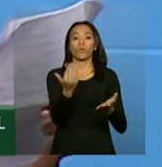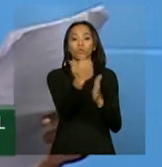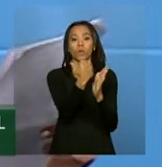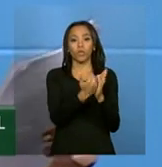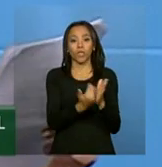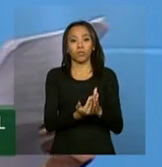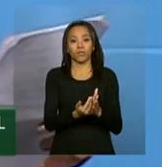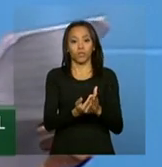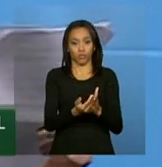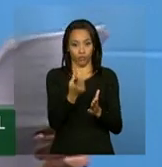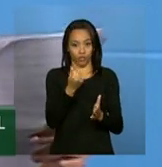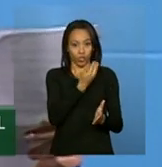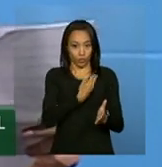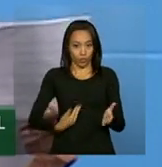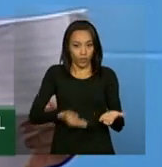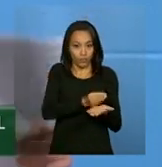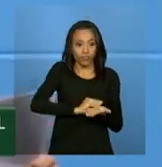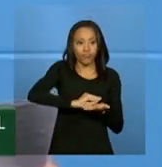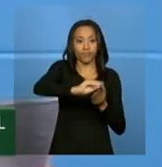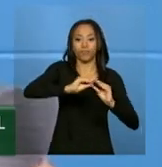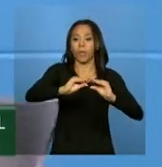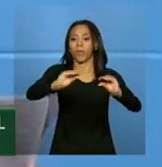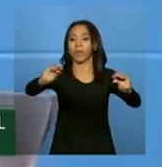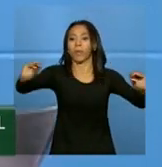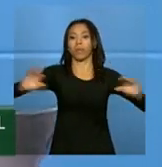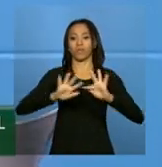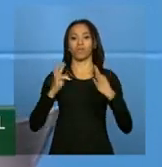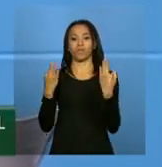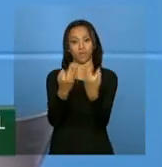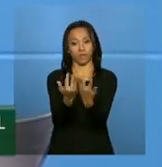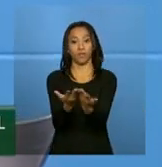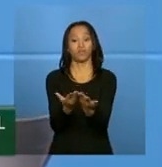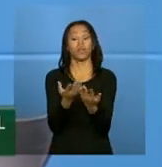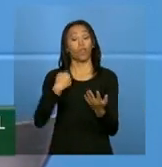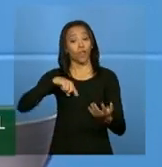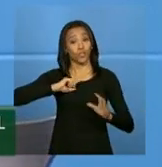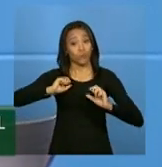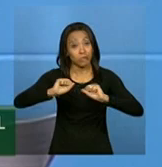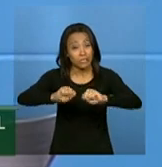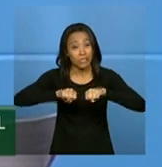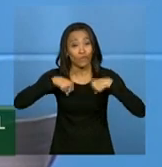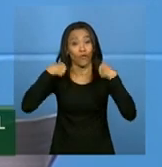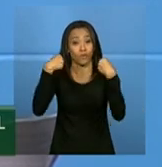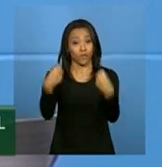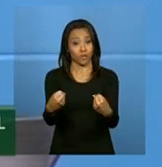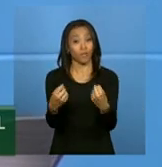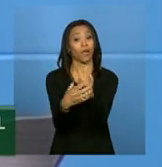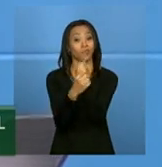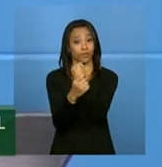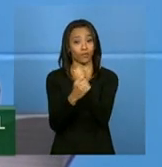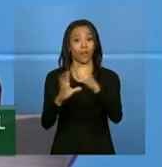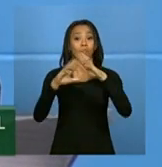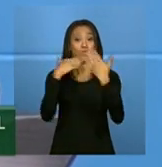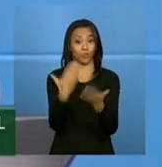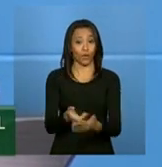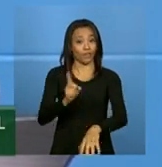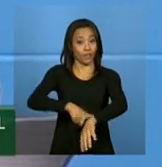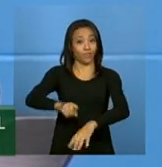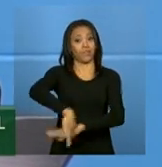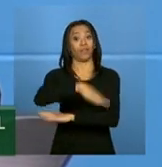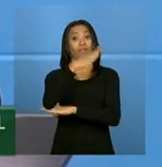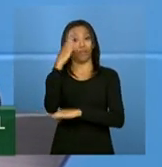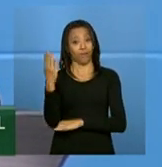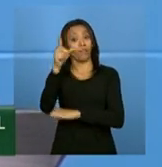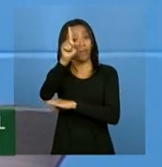tinha dito. Nós estamos com um esforço grande para garantir escola em tempo integral, que também é uma estratégia